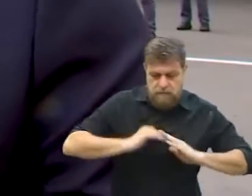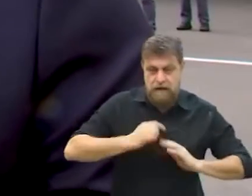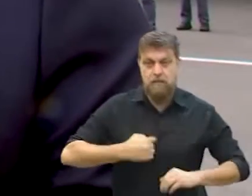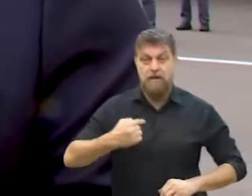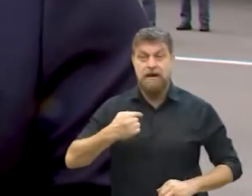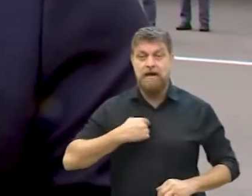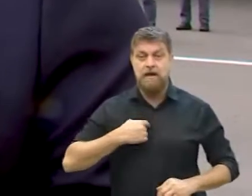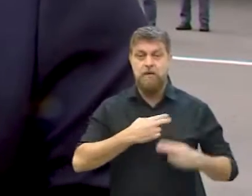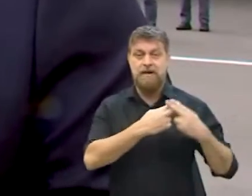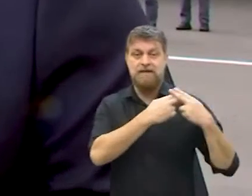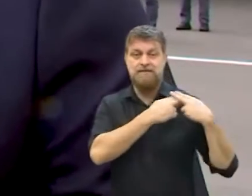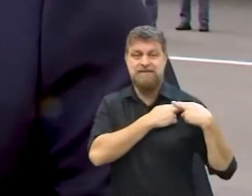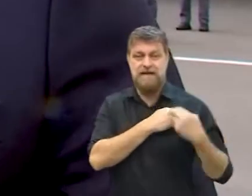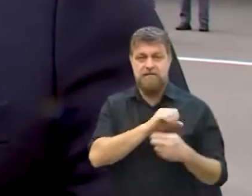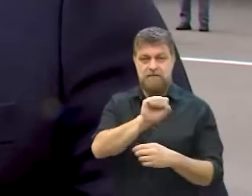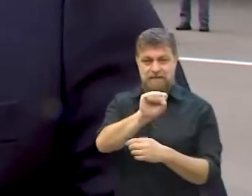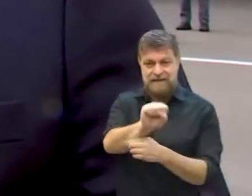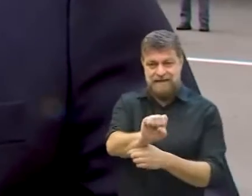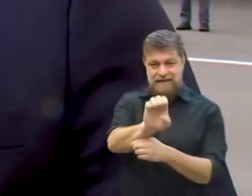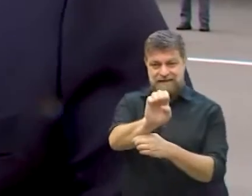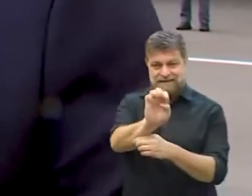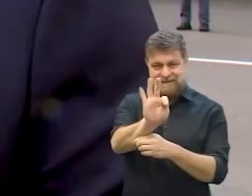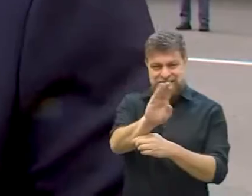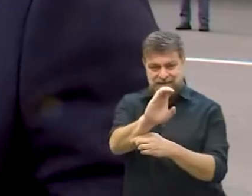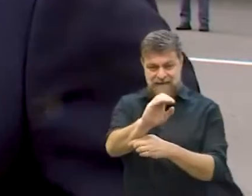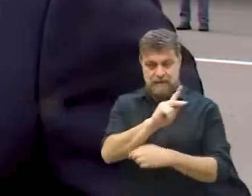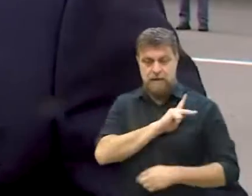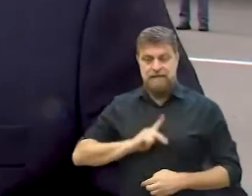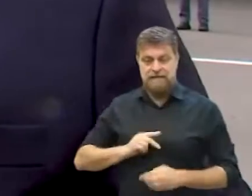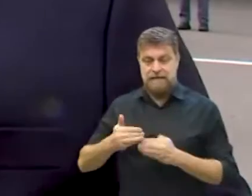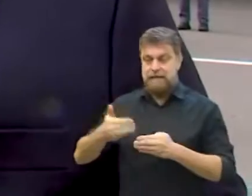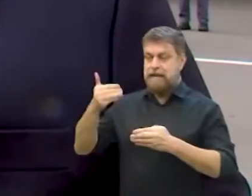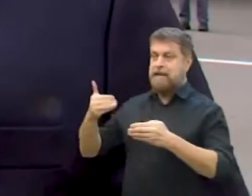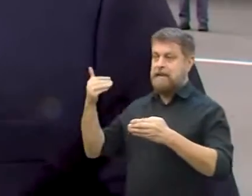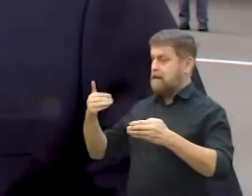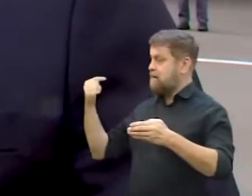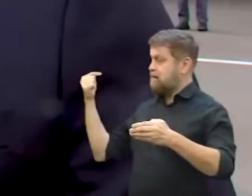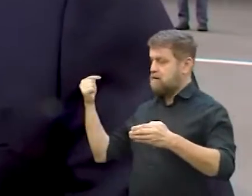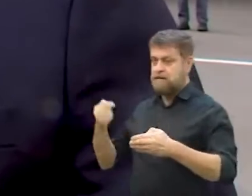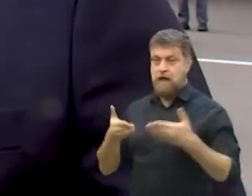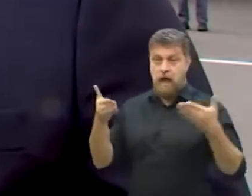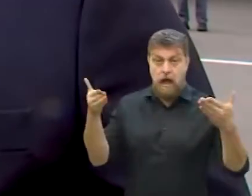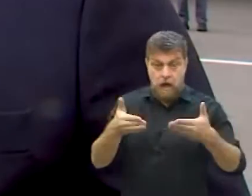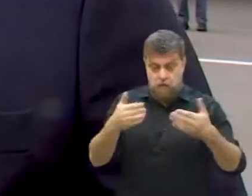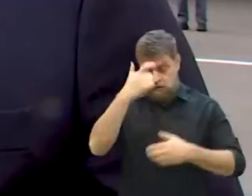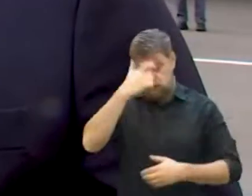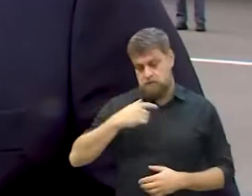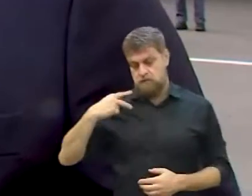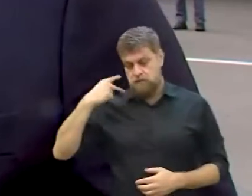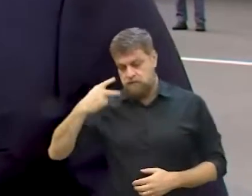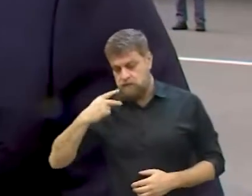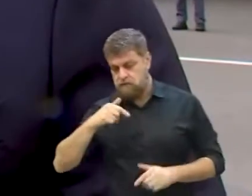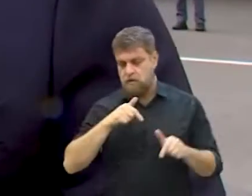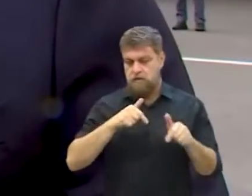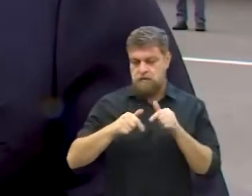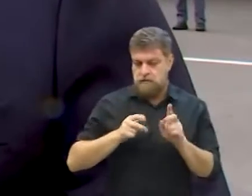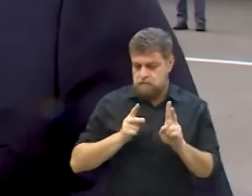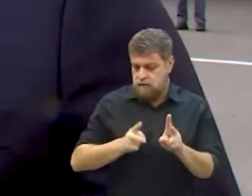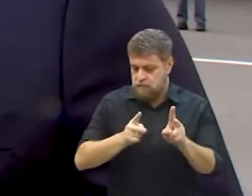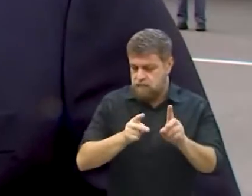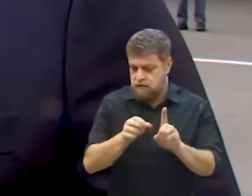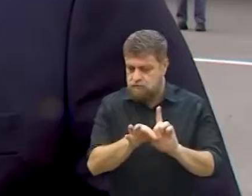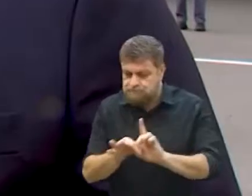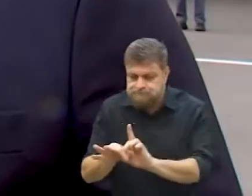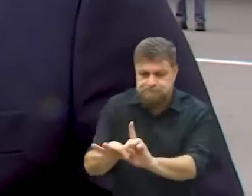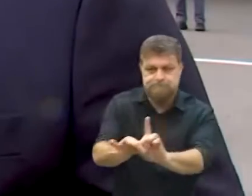trabalho que eu fiz à frente da CETEC quando presidente, começou lá atrás, né? E agora, como vereador, o trabalho